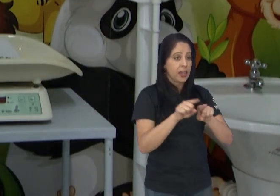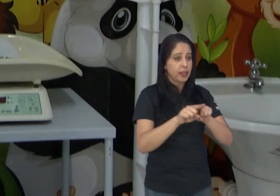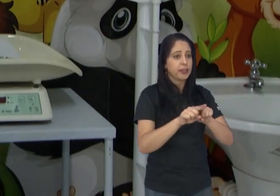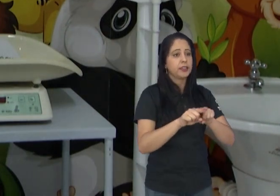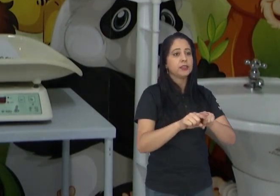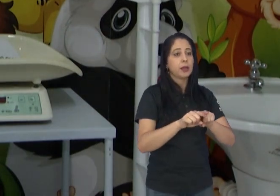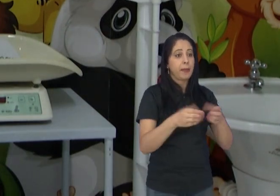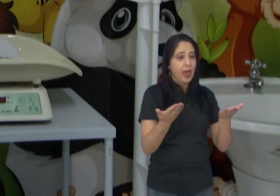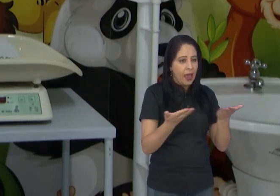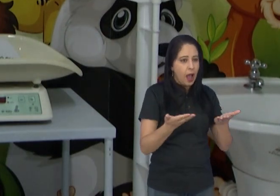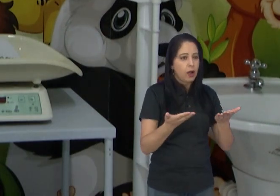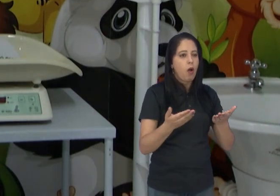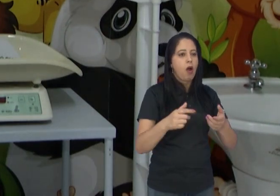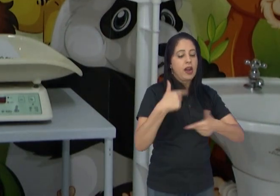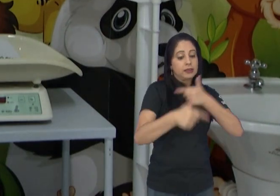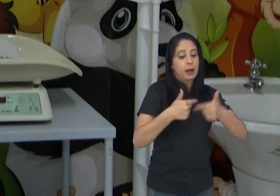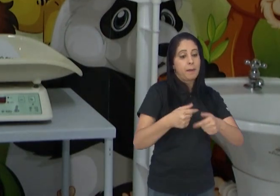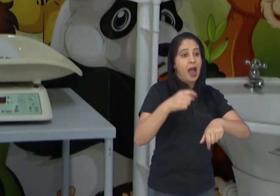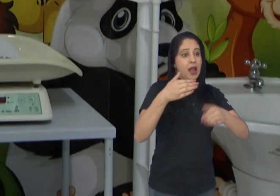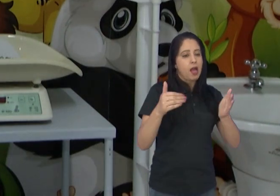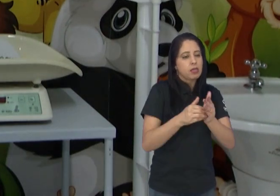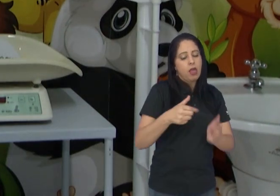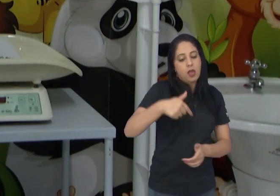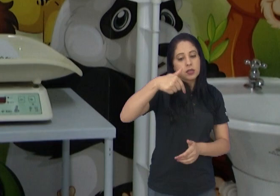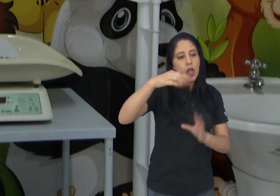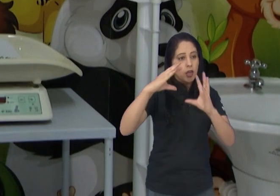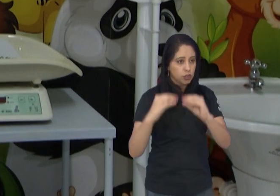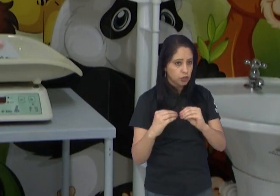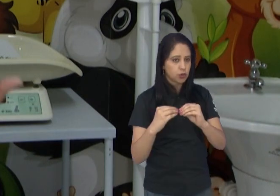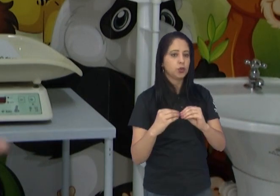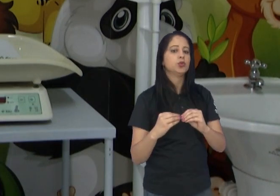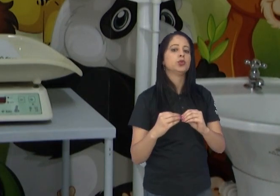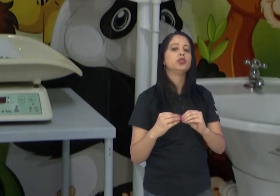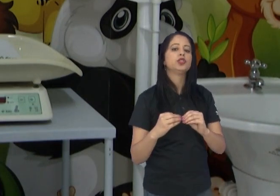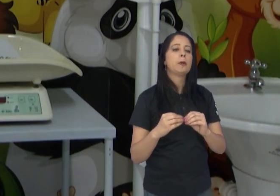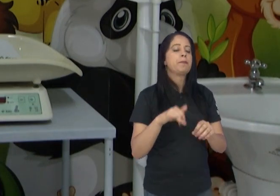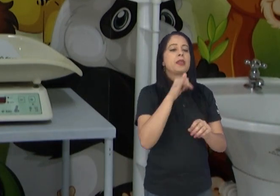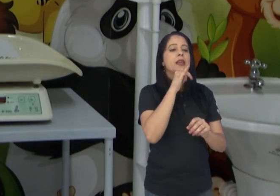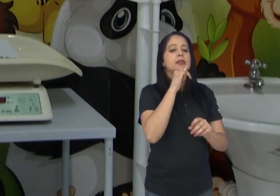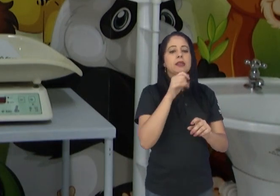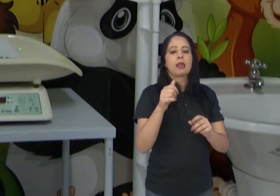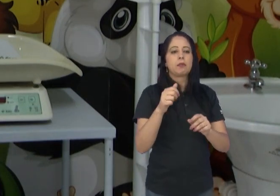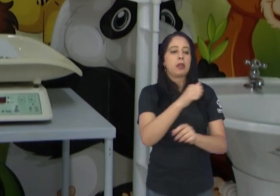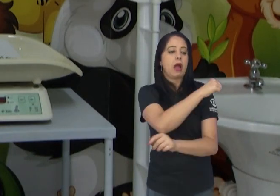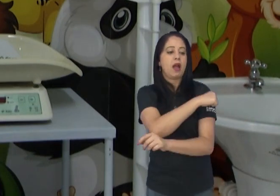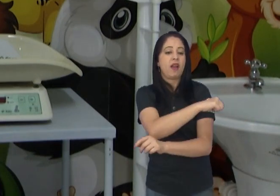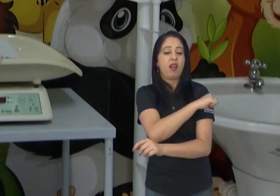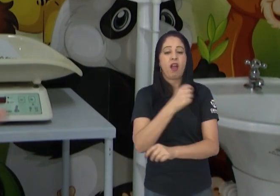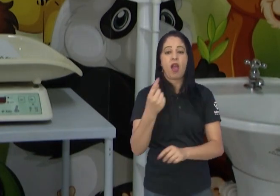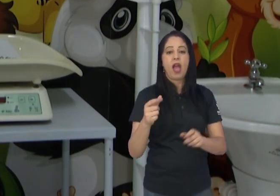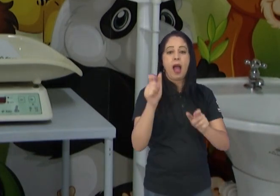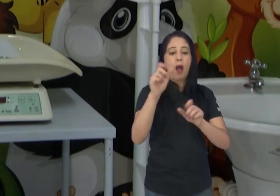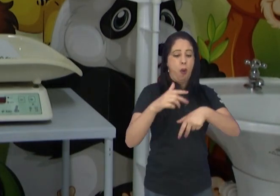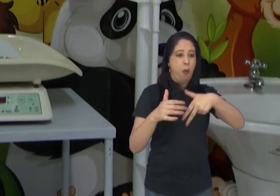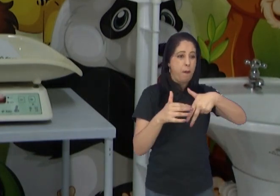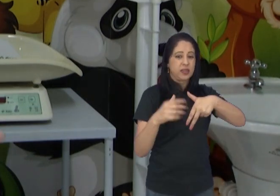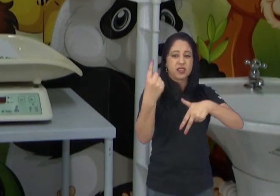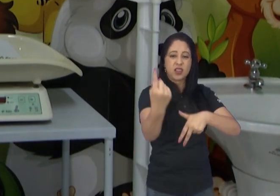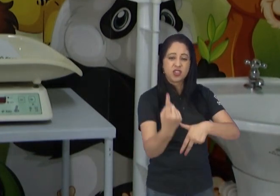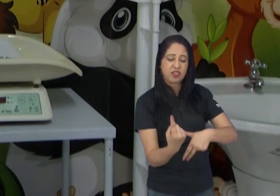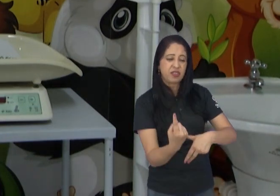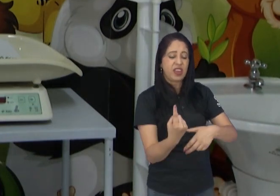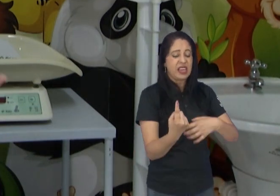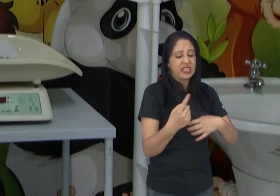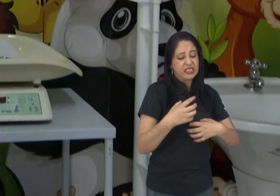das 19 horas. Então, o acolhimento do enfermeiro é para aquele paciente que vem de demanda espontânea, com alguma queixa,